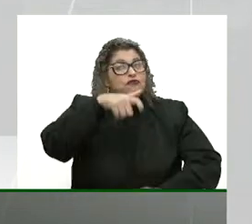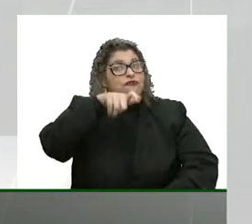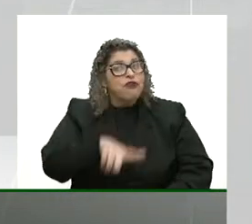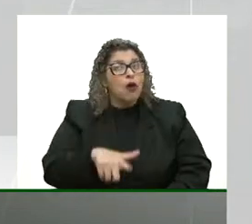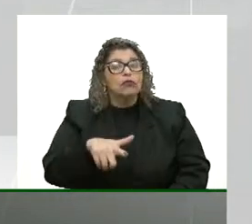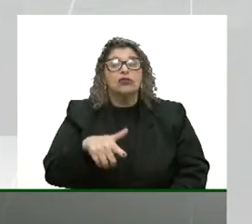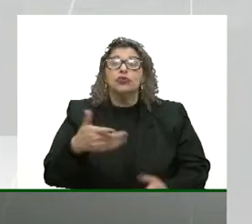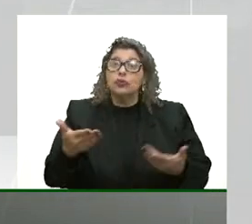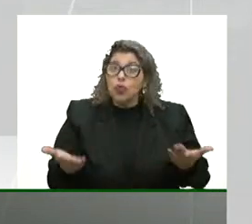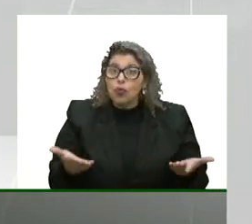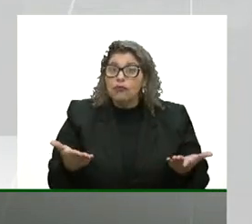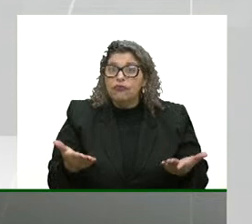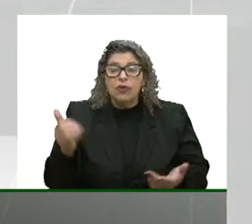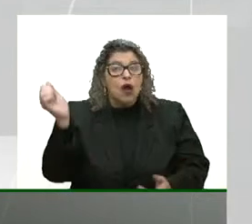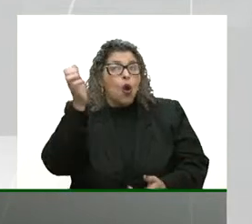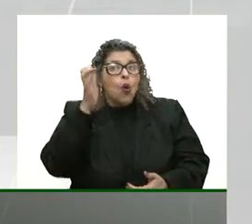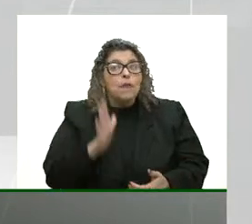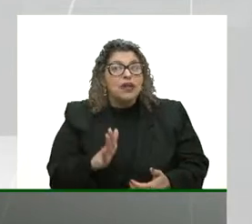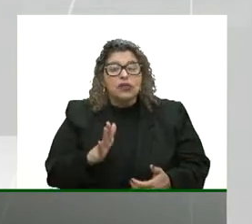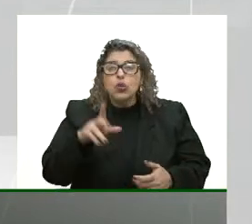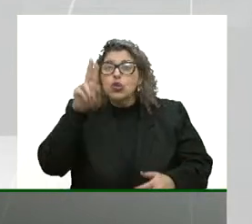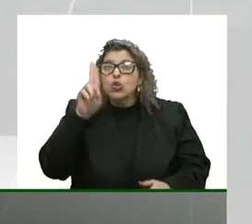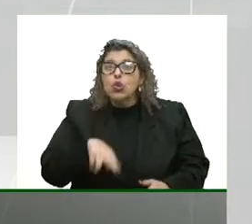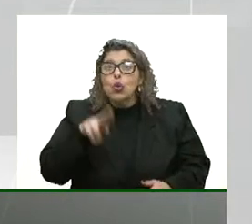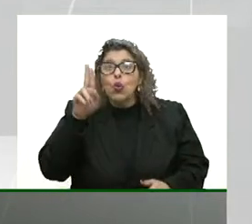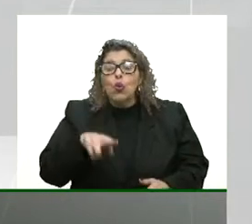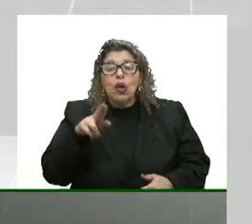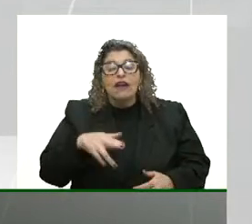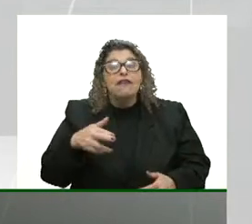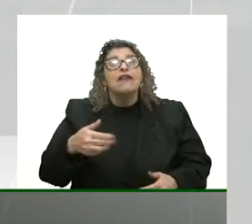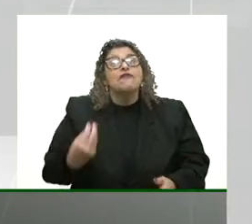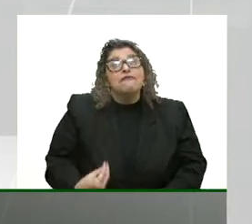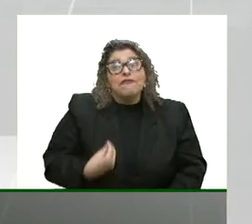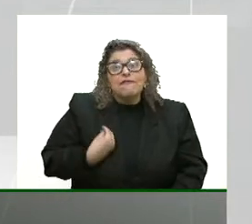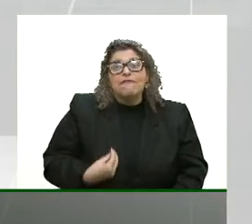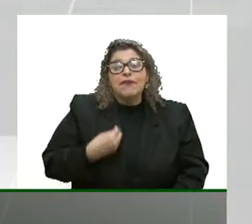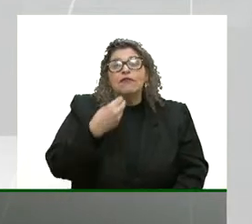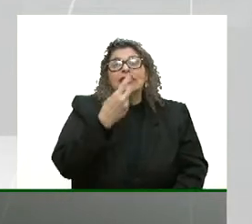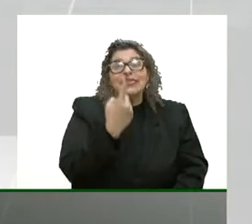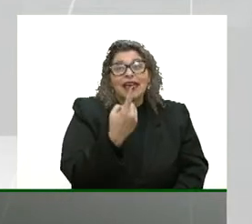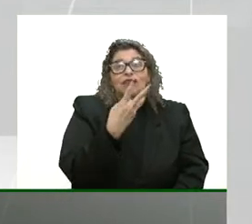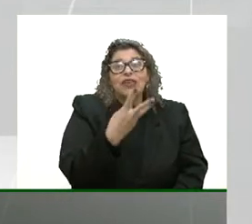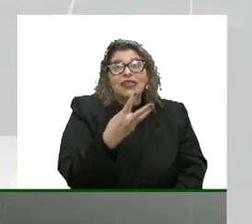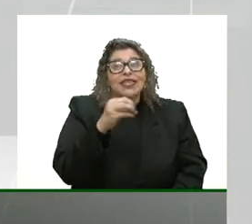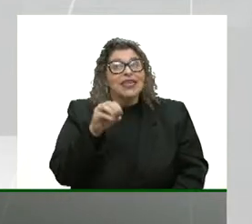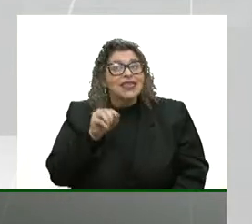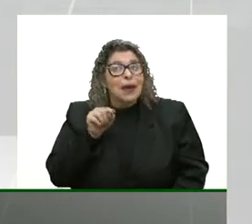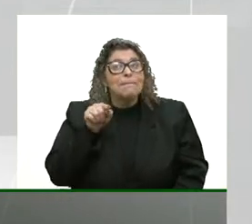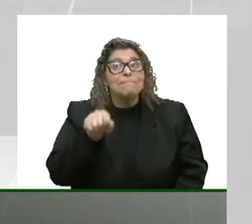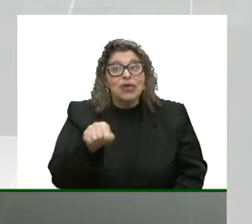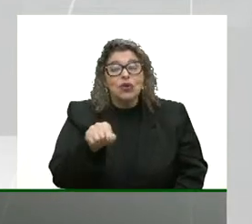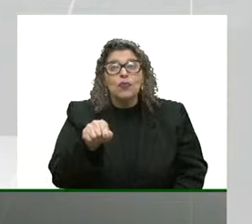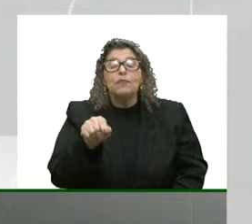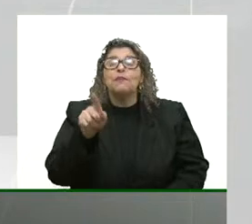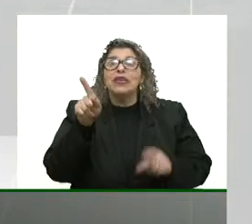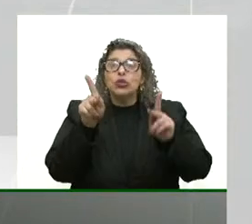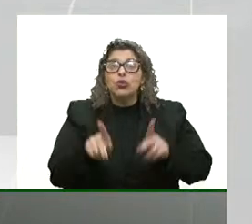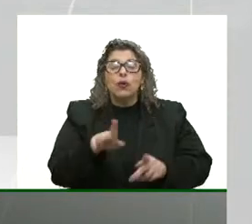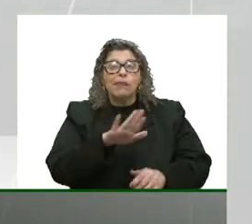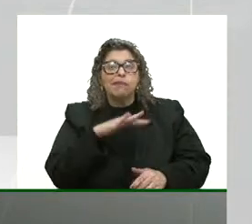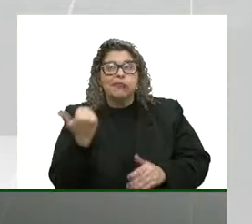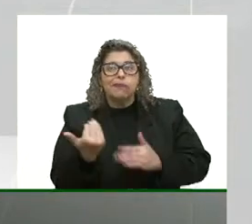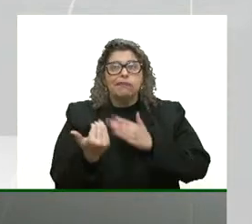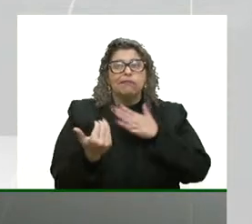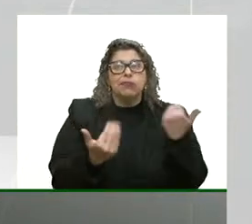nunca viveu um fenômeno como esse, de mais de 130 mil mortos por uma doença,